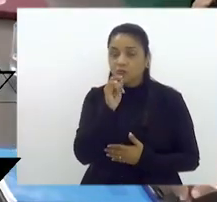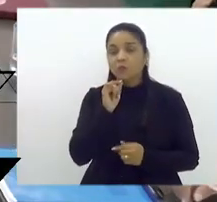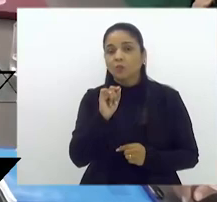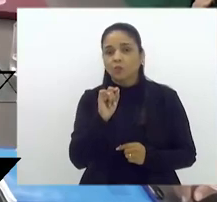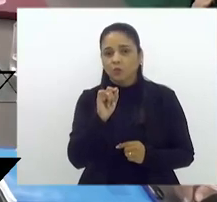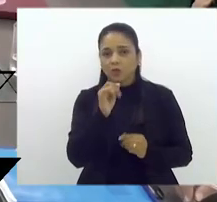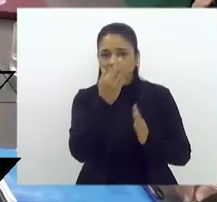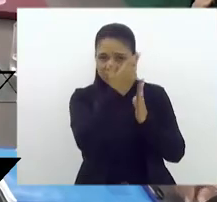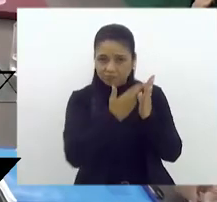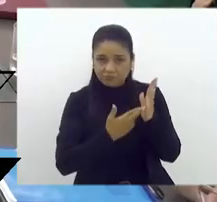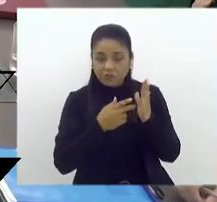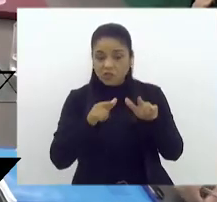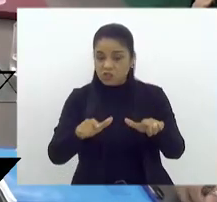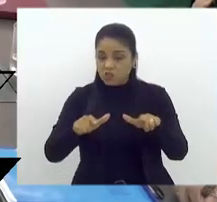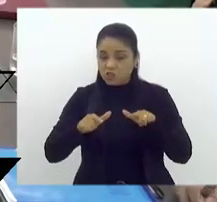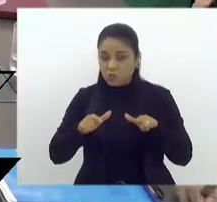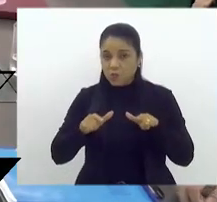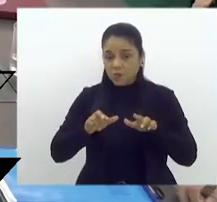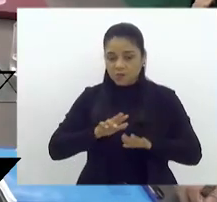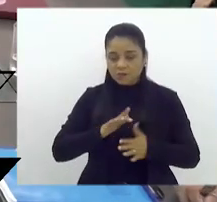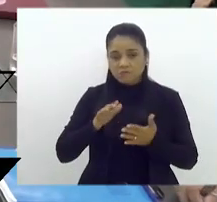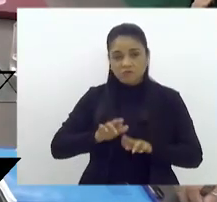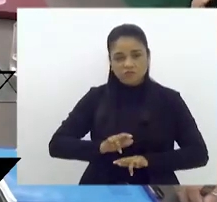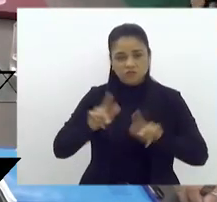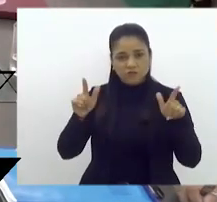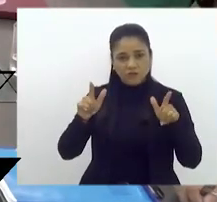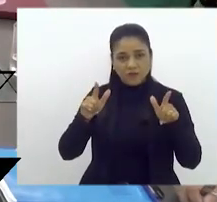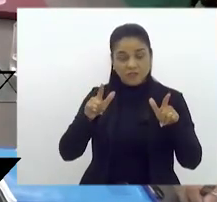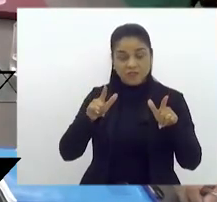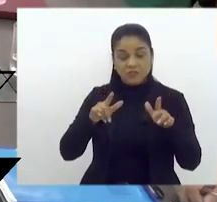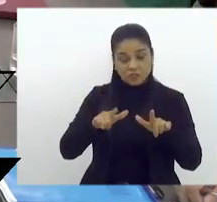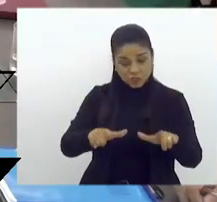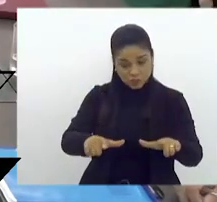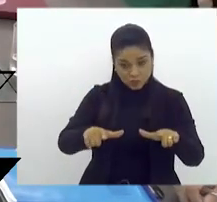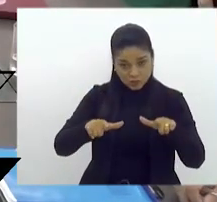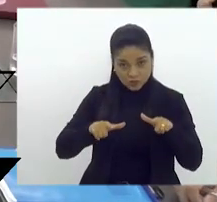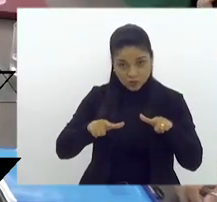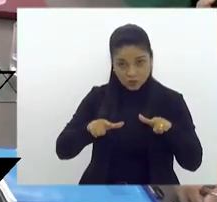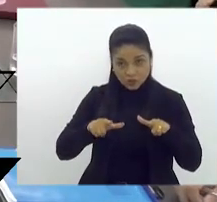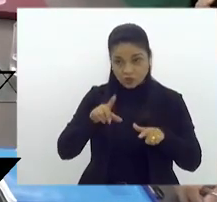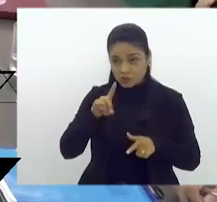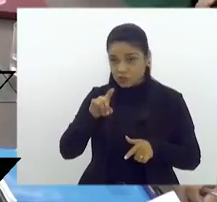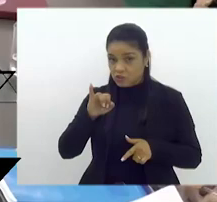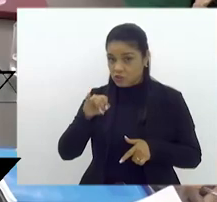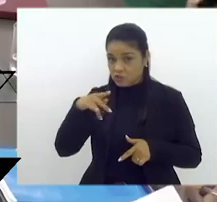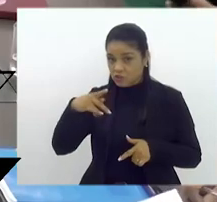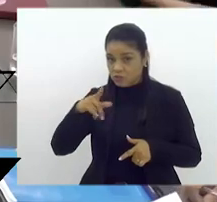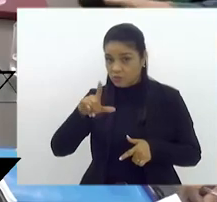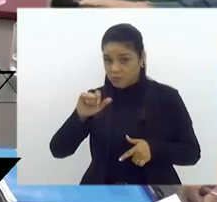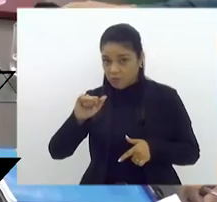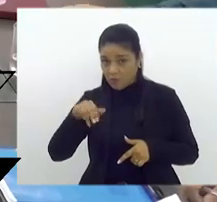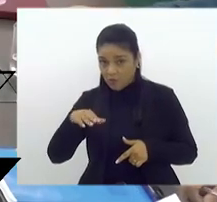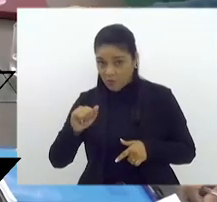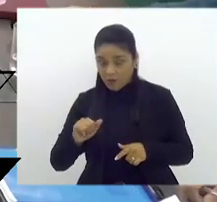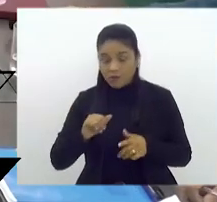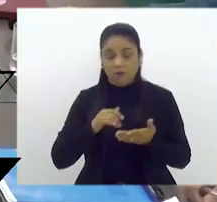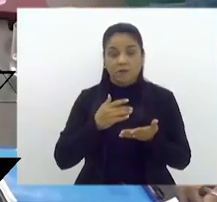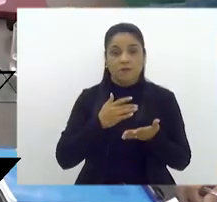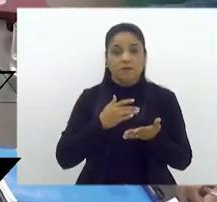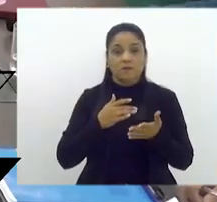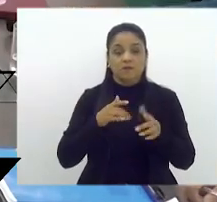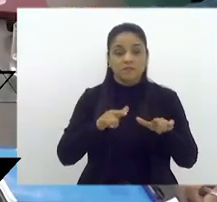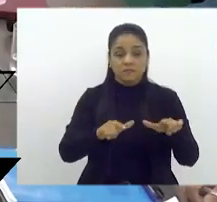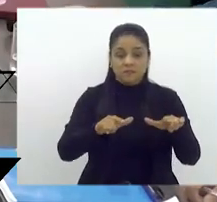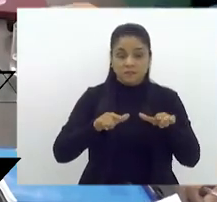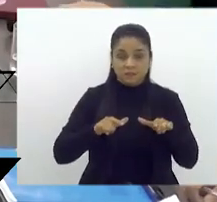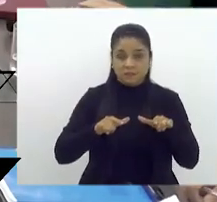de diploma, diferenciação entre diploma e certificado de conclusão, porque diploma... São coisas diferentes. São coisas distintas. Deputado Serafini. Presidente,